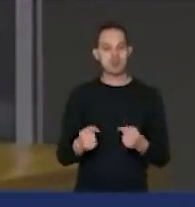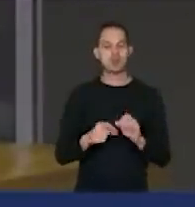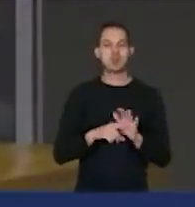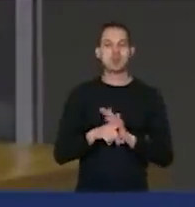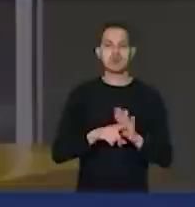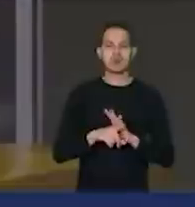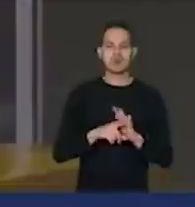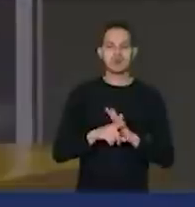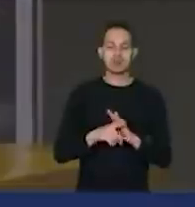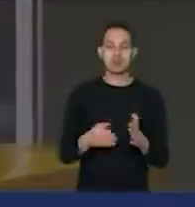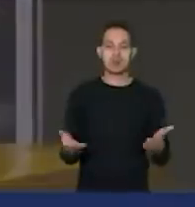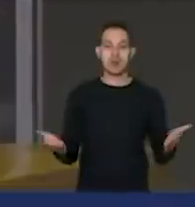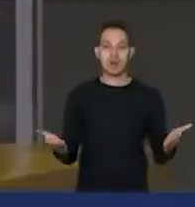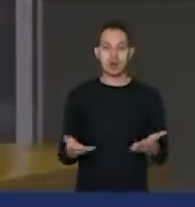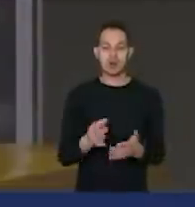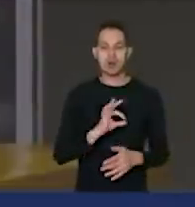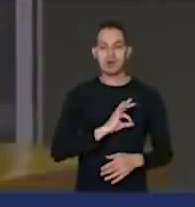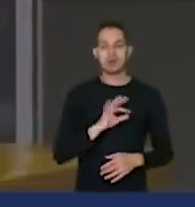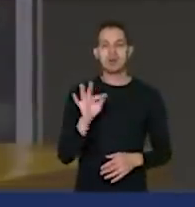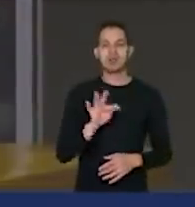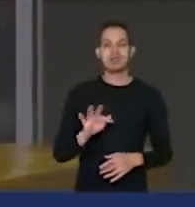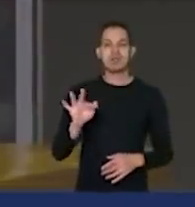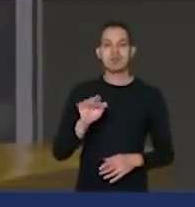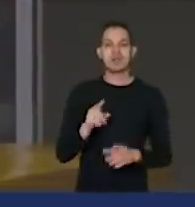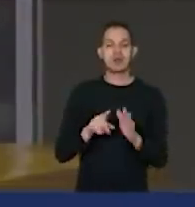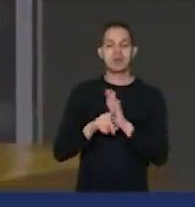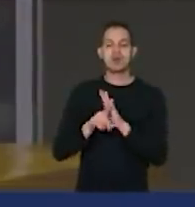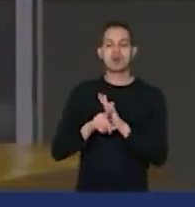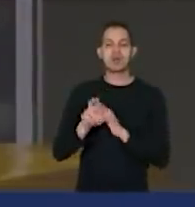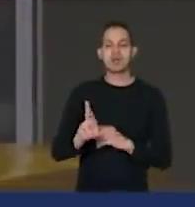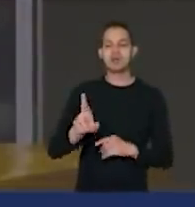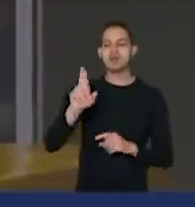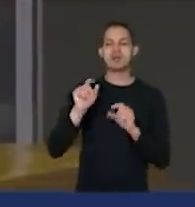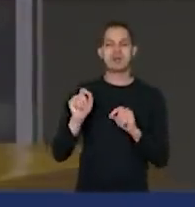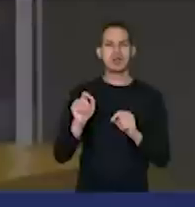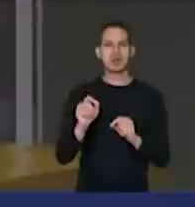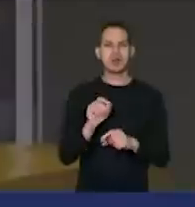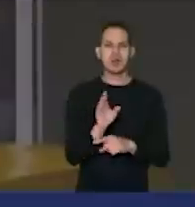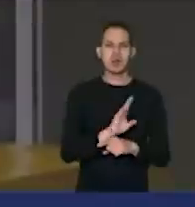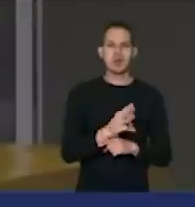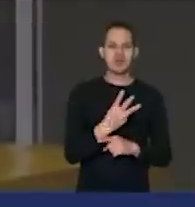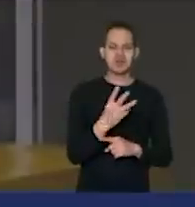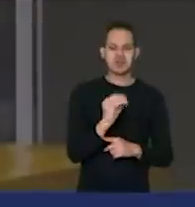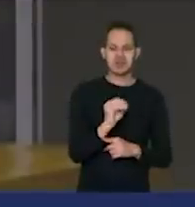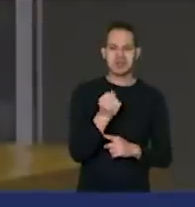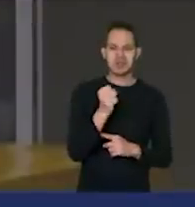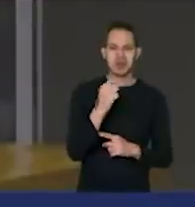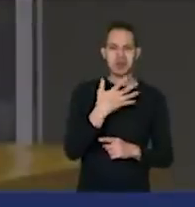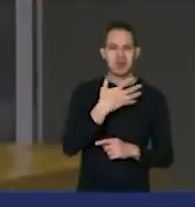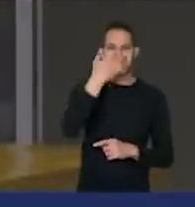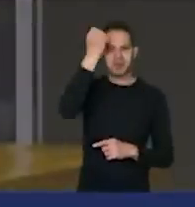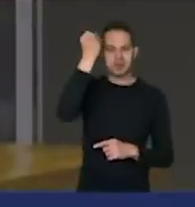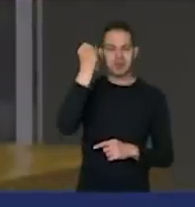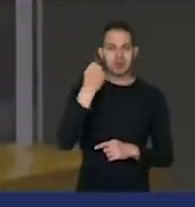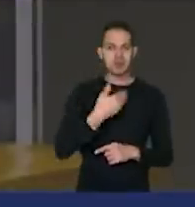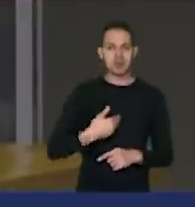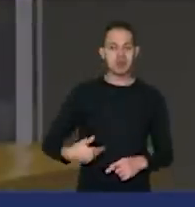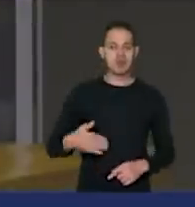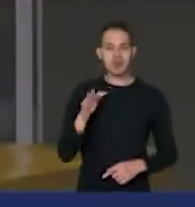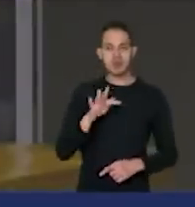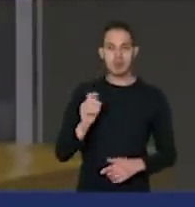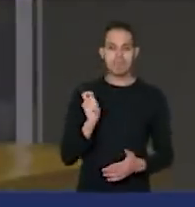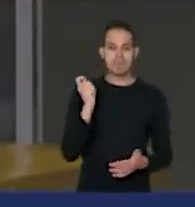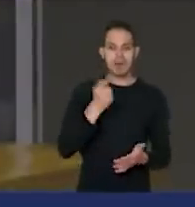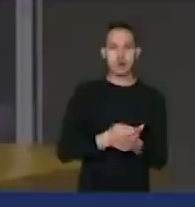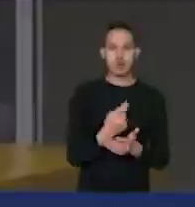está agora vendo quem são os responsáveis, porque um vídeo de 30 segundos de propaganda do governo federal custando R$1 milhão